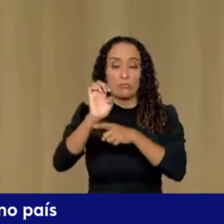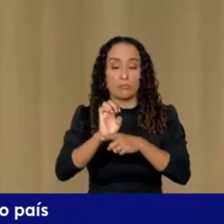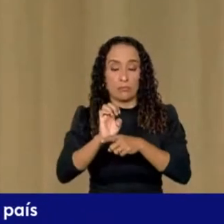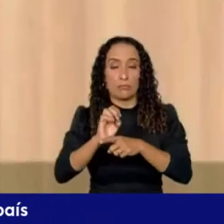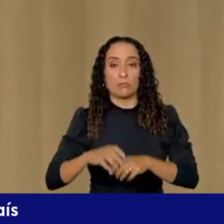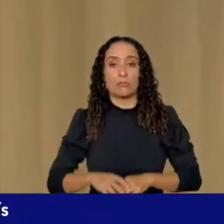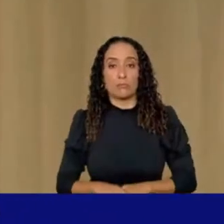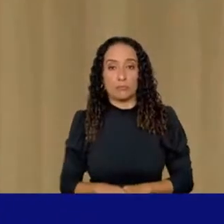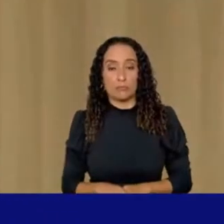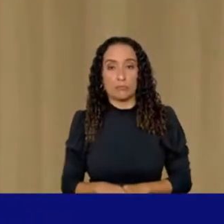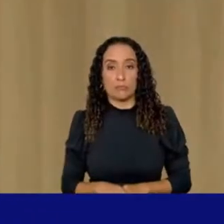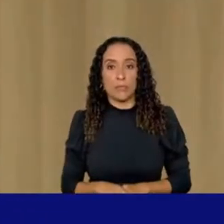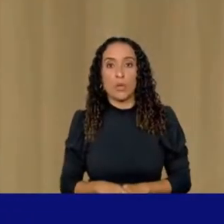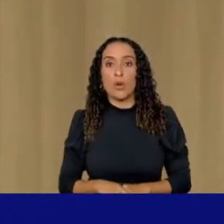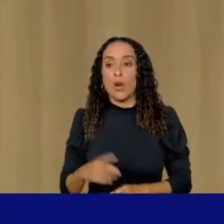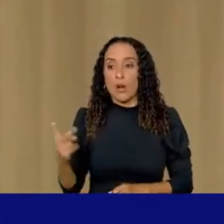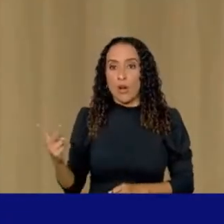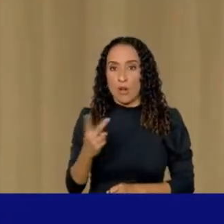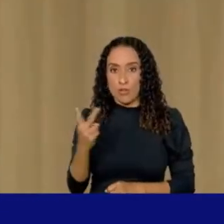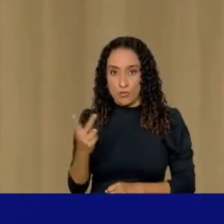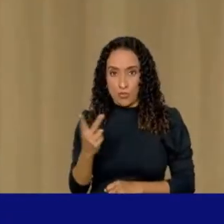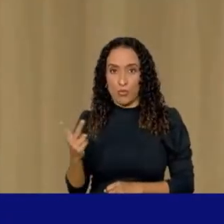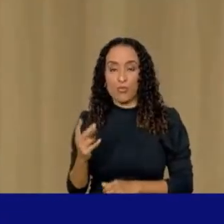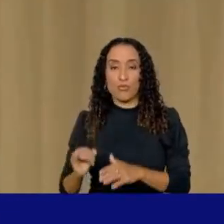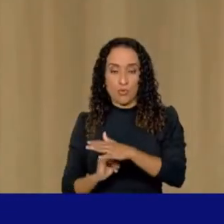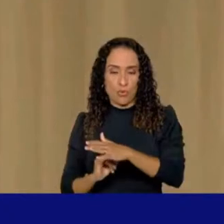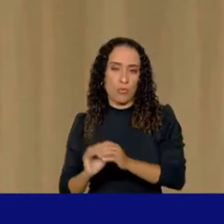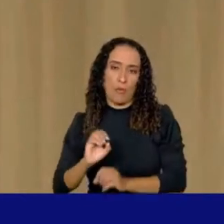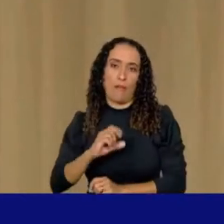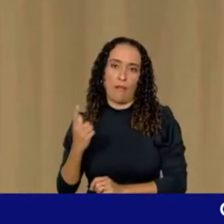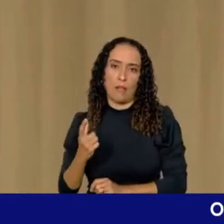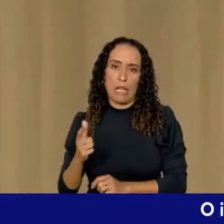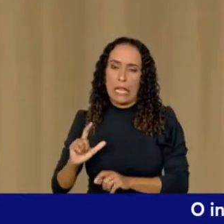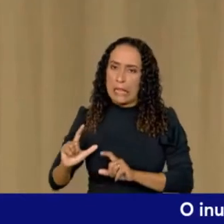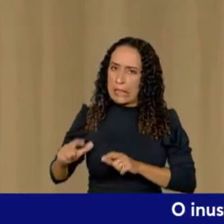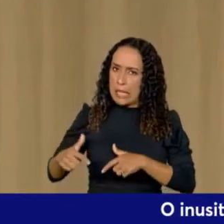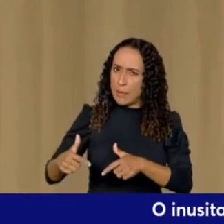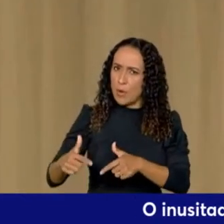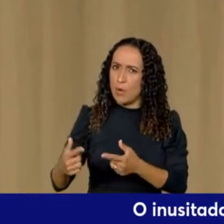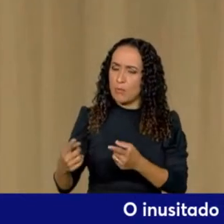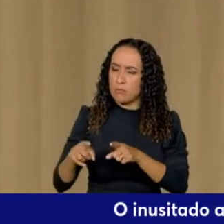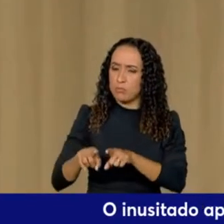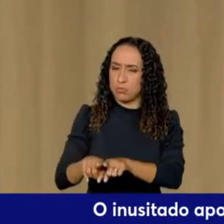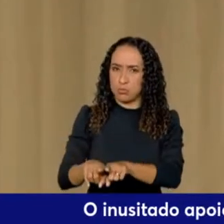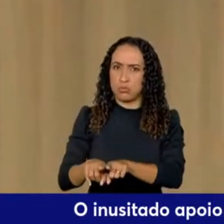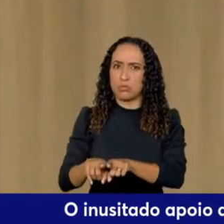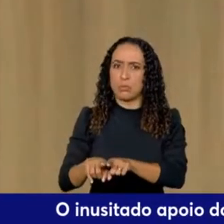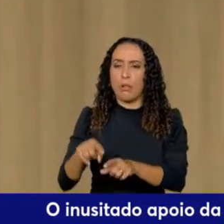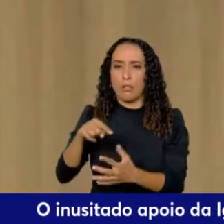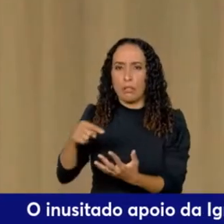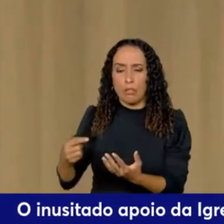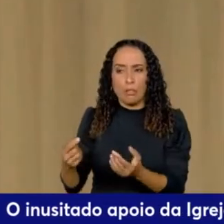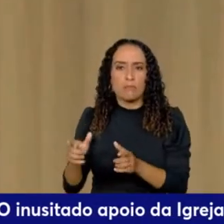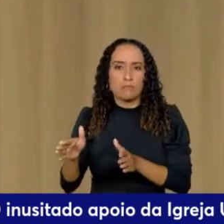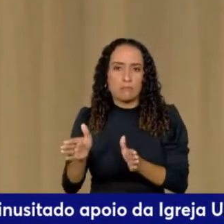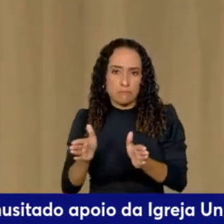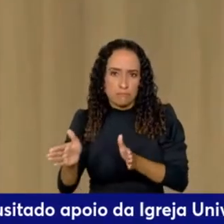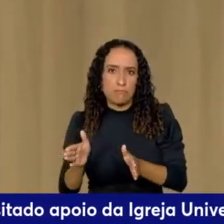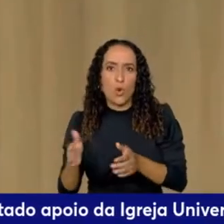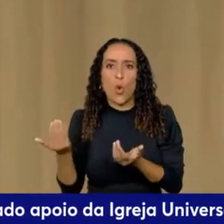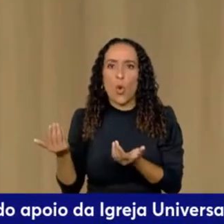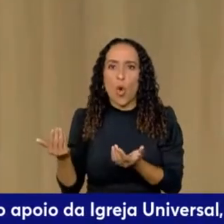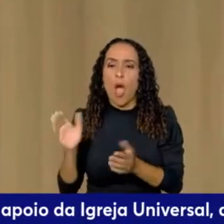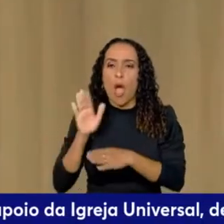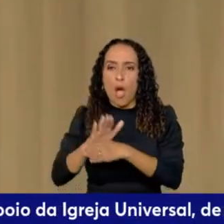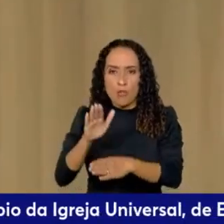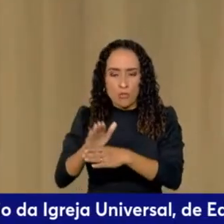Estadual as duas instituições evidentemente trabalharam dentro de suas atribuições colaborando com